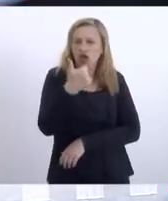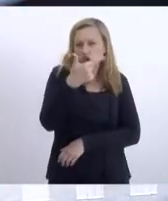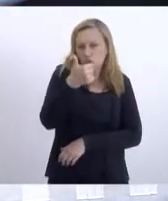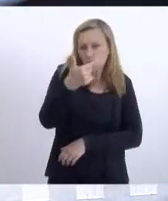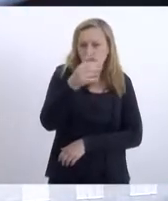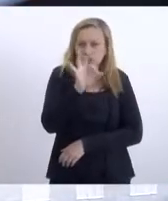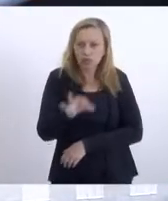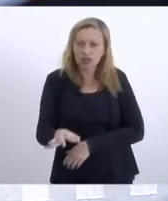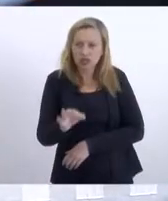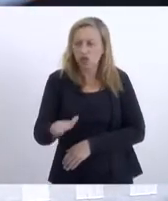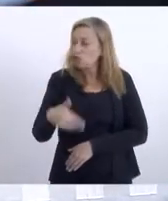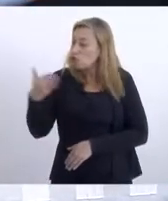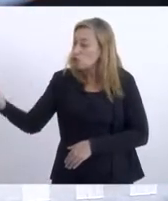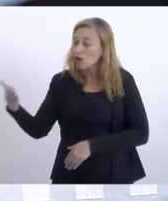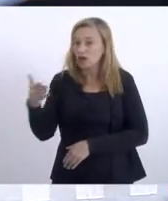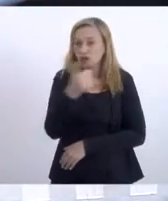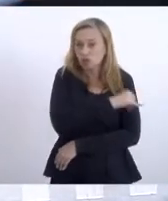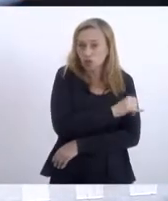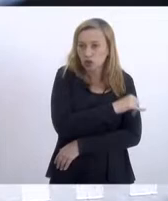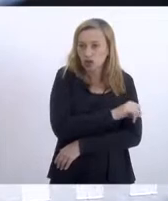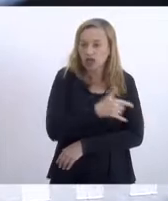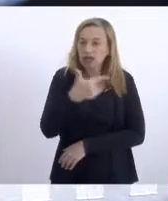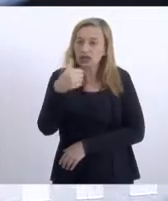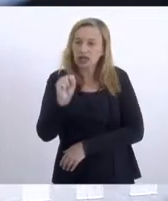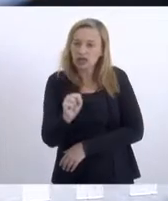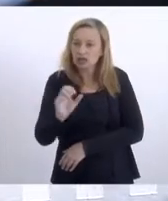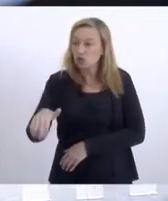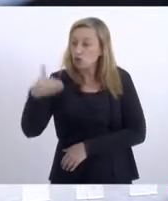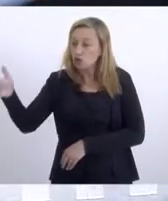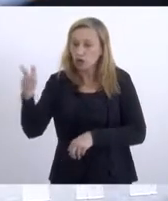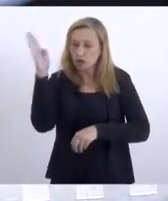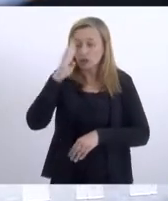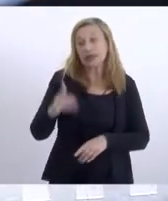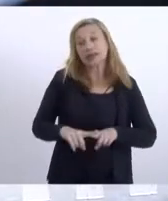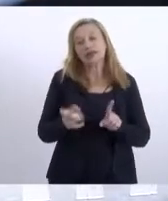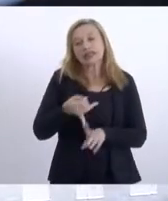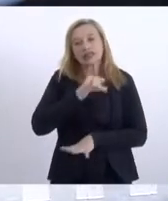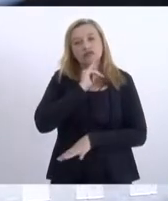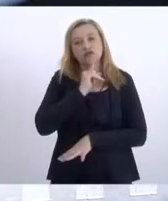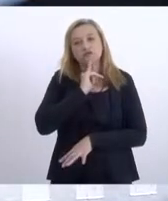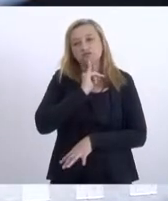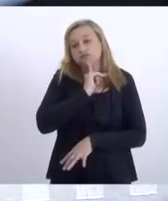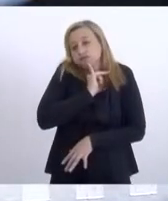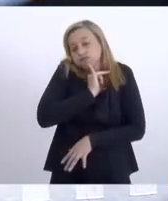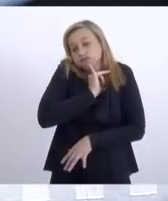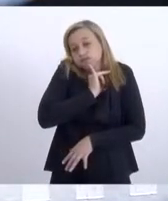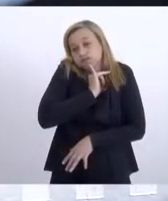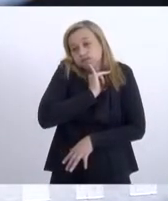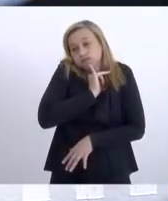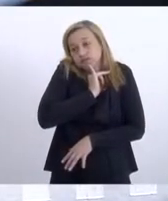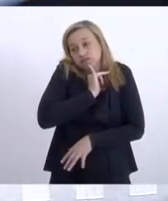12% para fora do Rio e 18% para fora do Brasil. Mas, infelizmente,